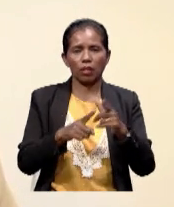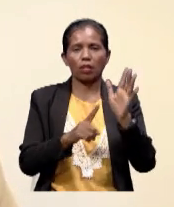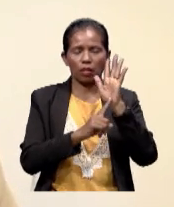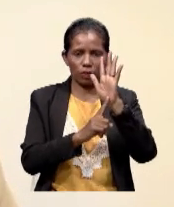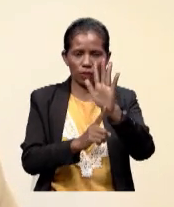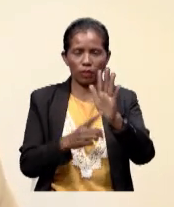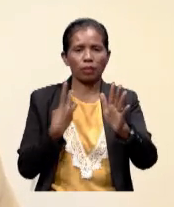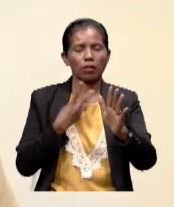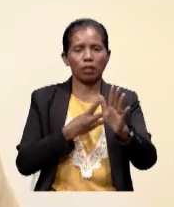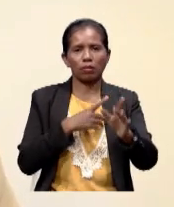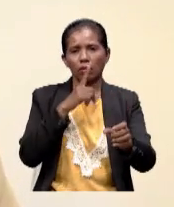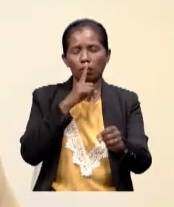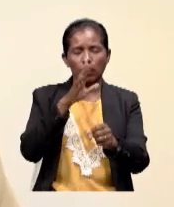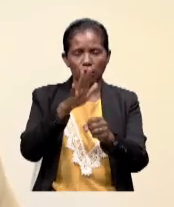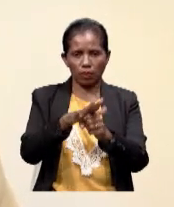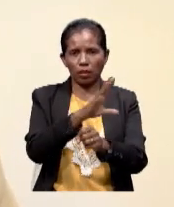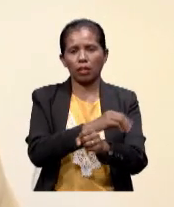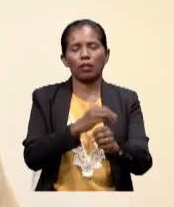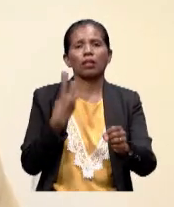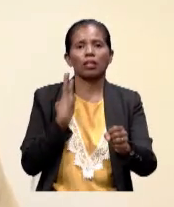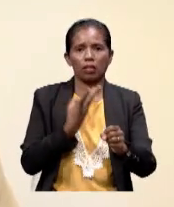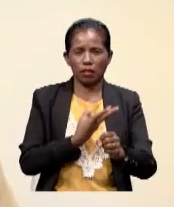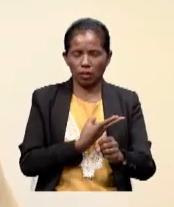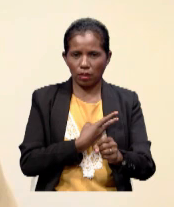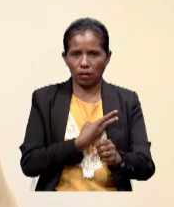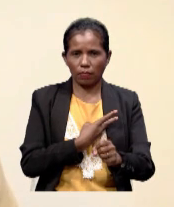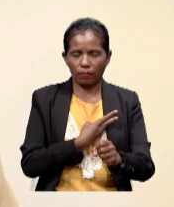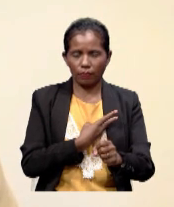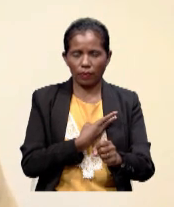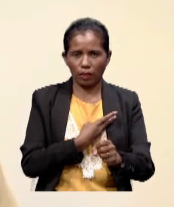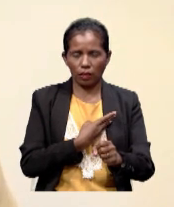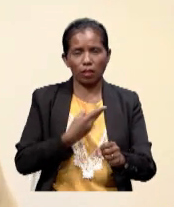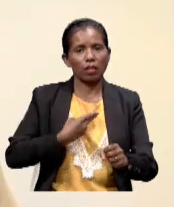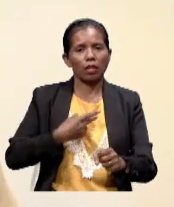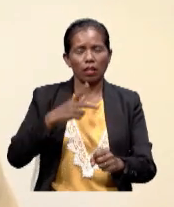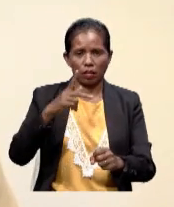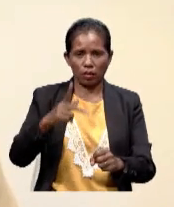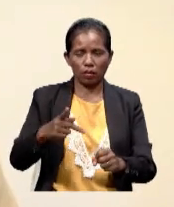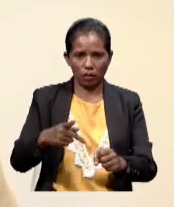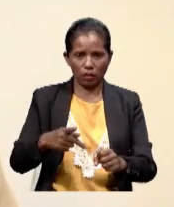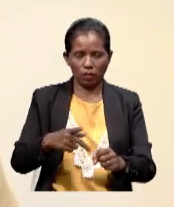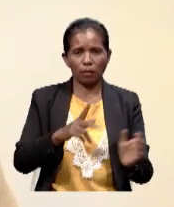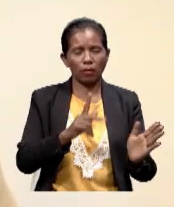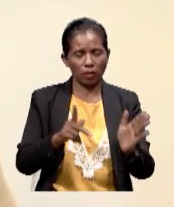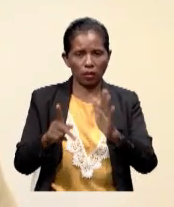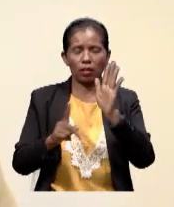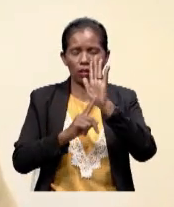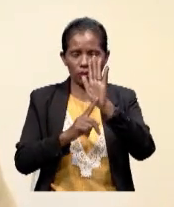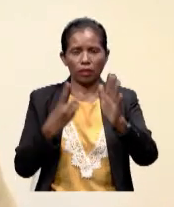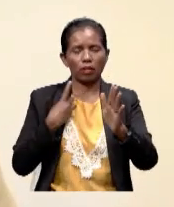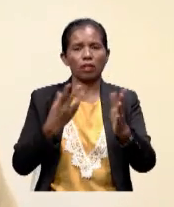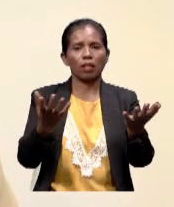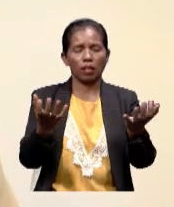ita nia compromisso, não mos ita nia lalauk, ne bem maka tudo kata kita kara sai